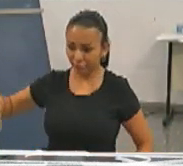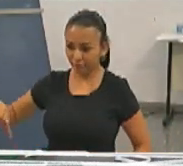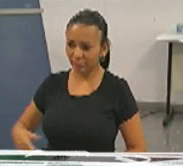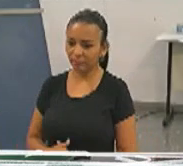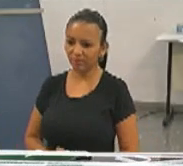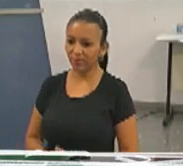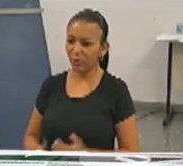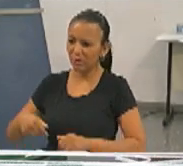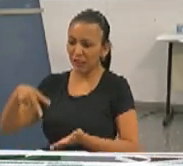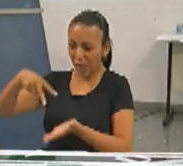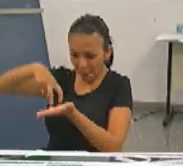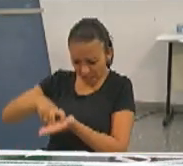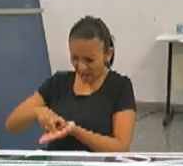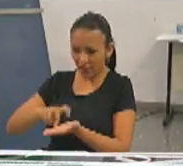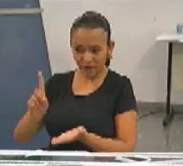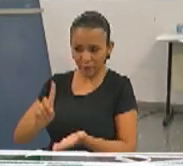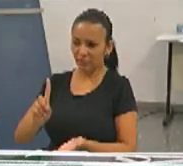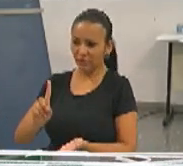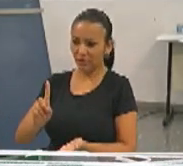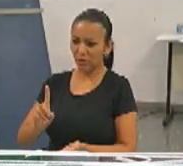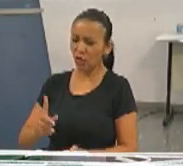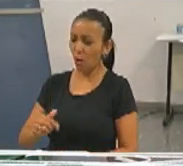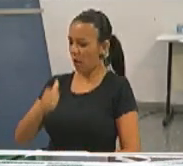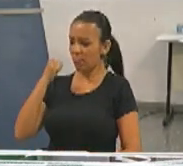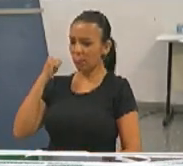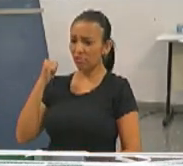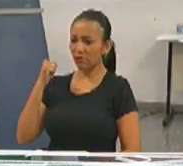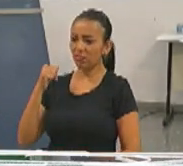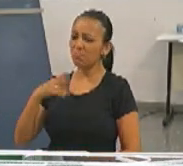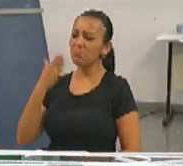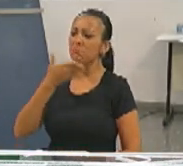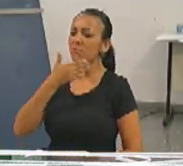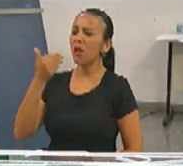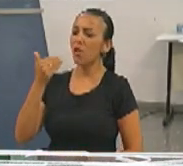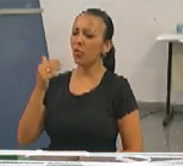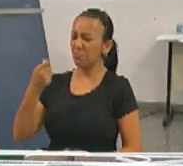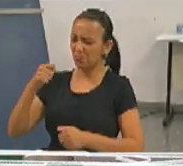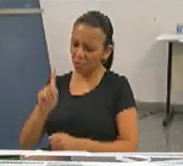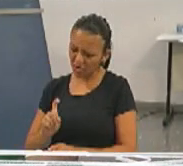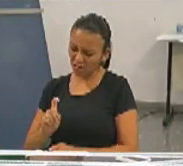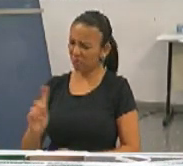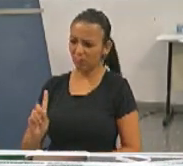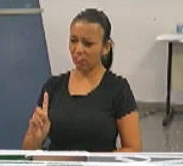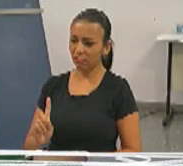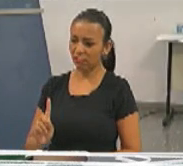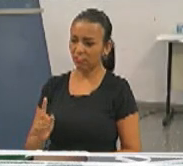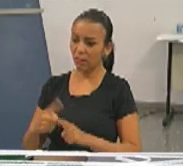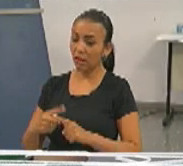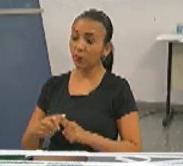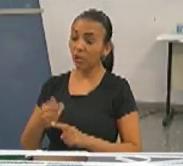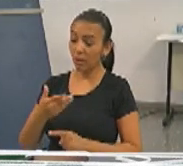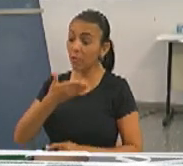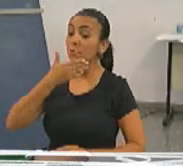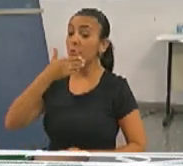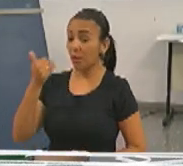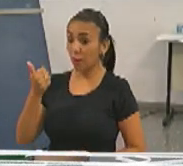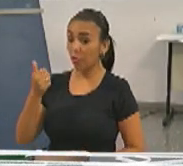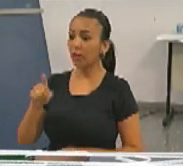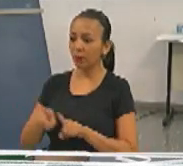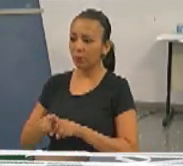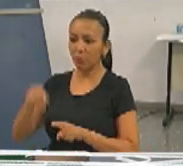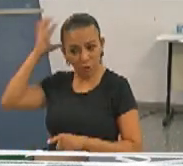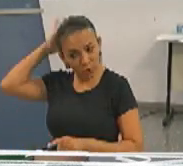abaixar. Precisando passar, passa tranquilamente atrás da intérprete, não precisa se abaixar por causa de câmera, nem por causa do trabalho